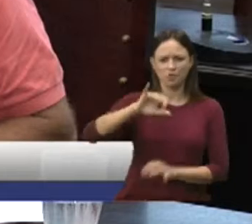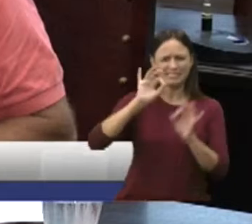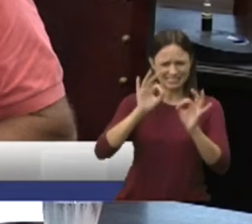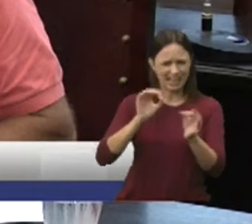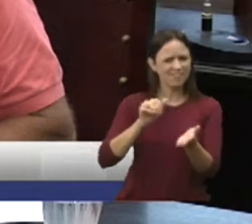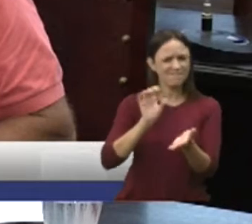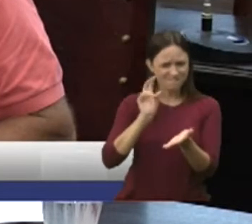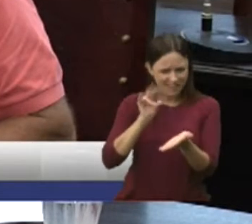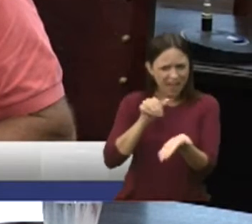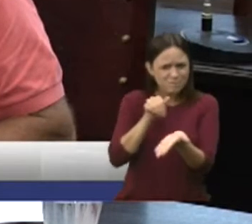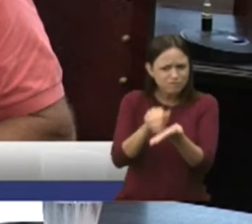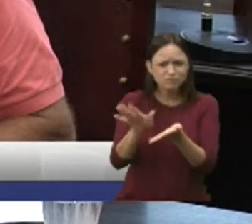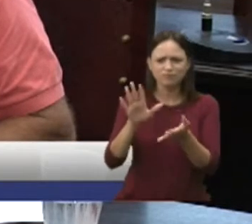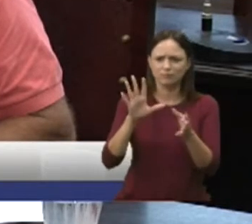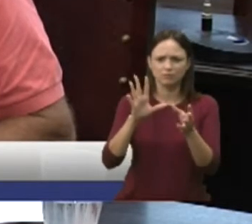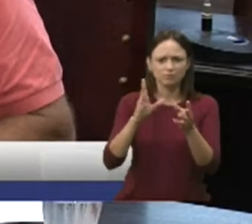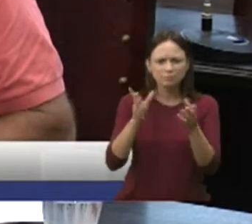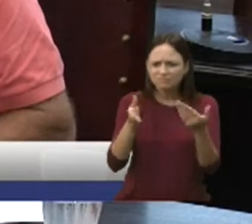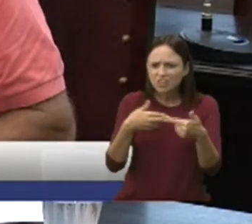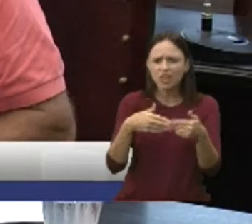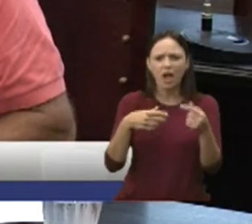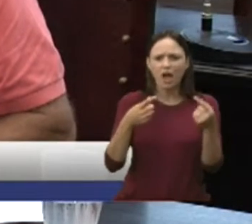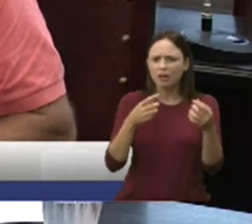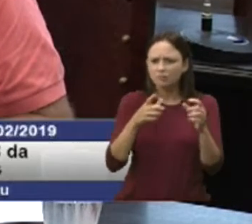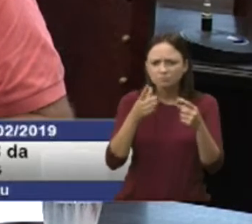Não. Isso está sendo estudado